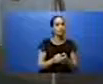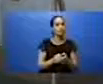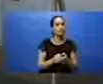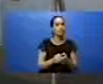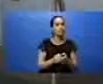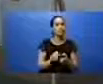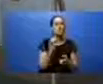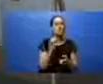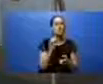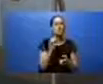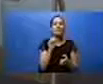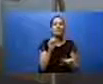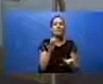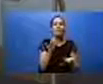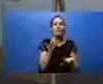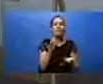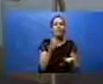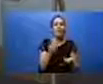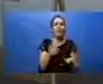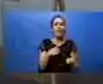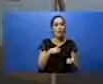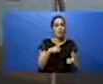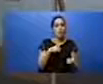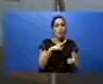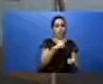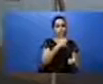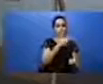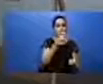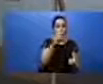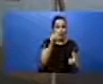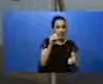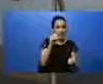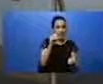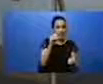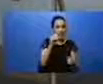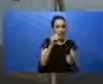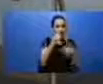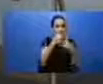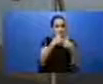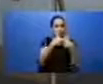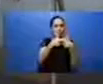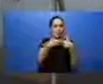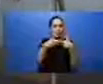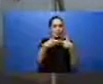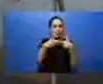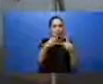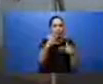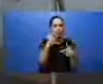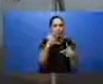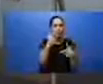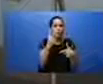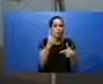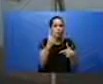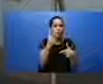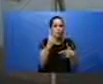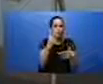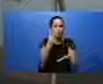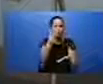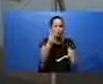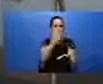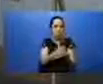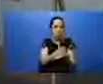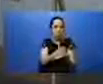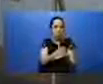Repartição, o que é isso? Eu tenho 10 e divido em duas partes